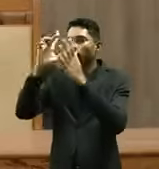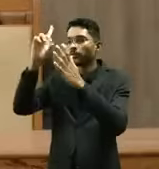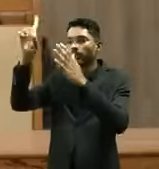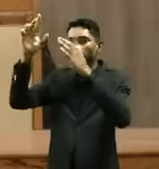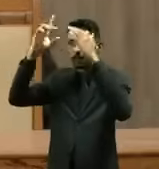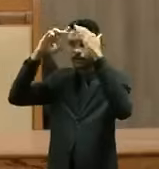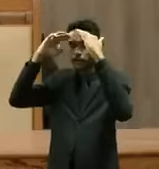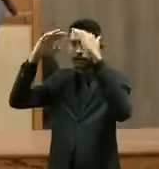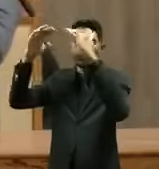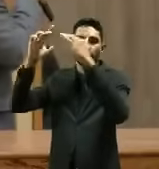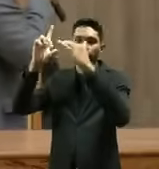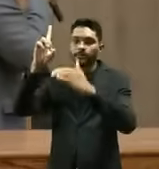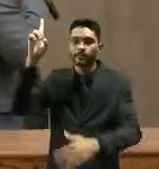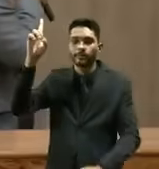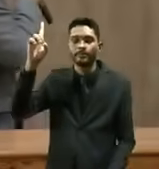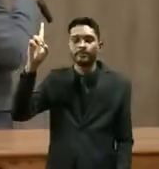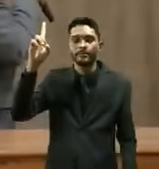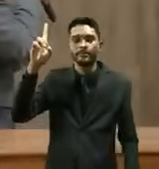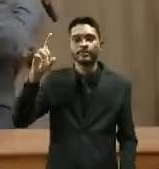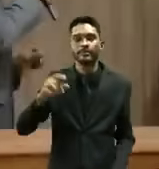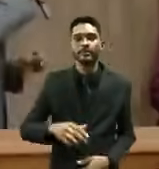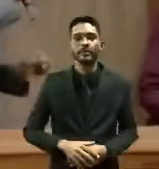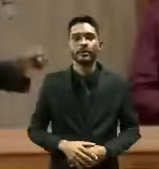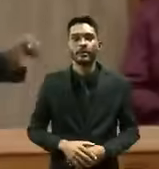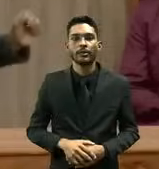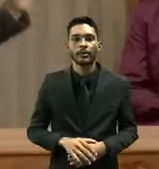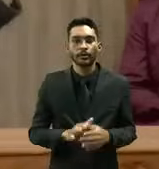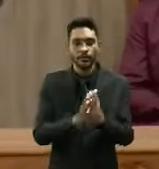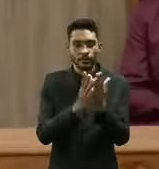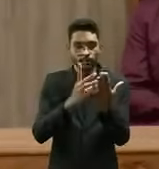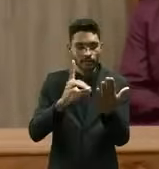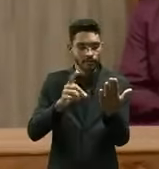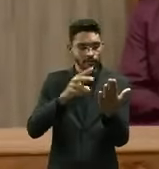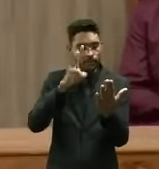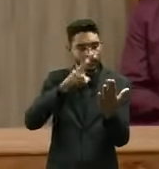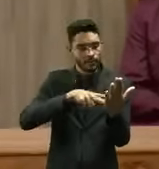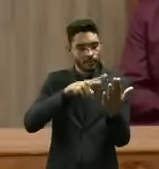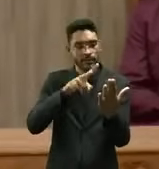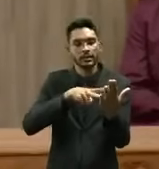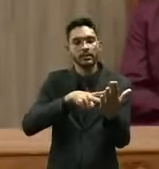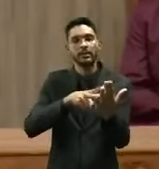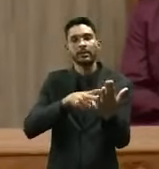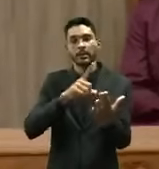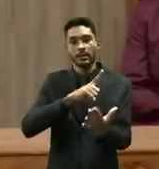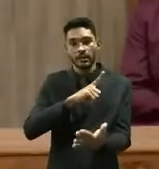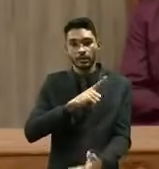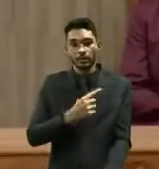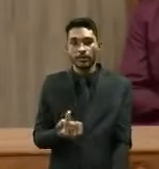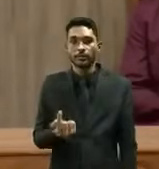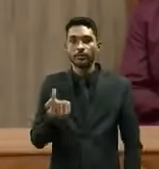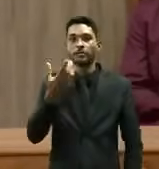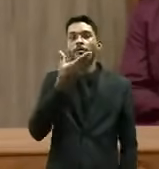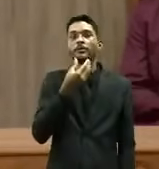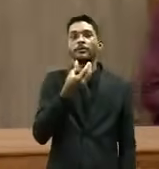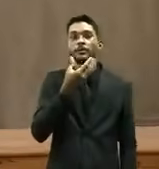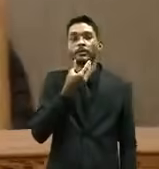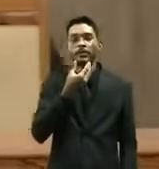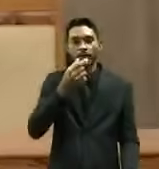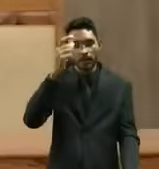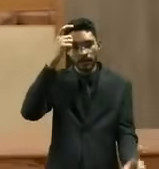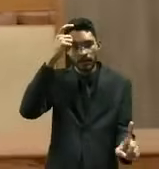12:30 quando você observa tinha um homem olha aqui tinha um homem que estava expulsando um